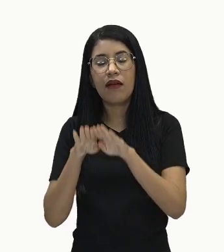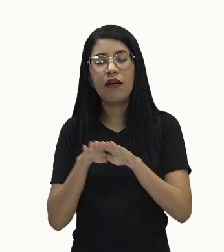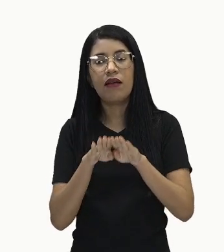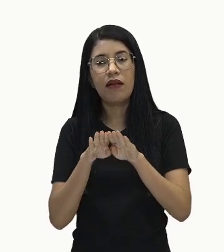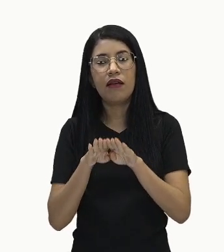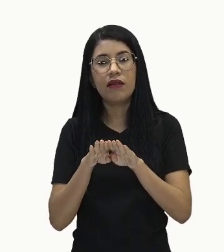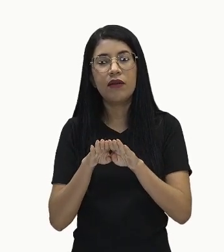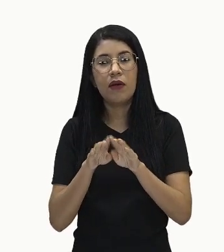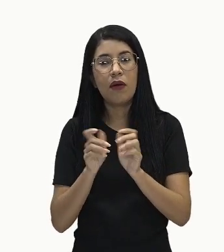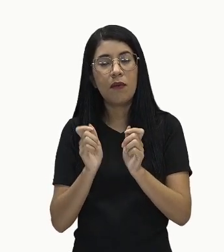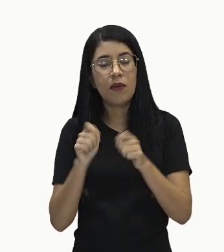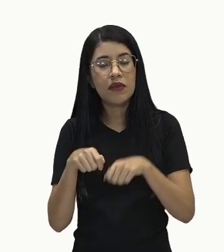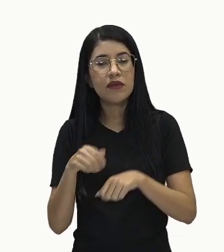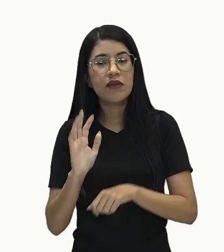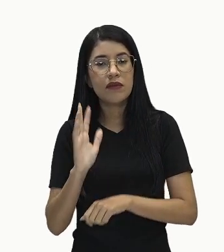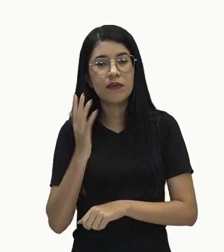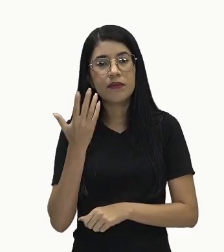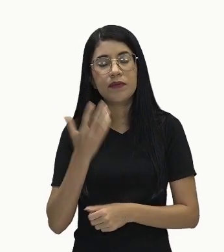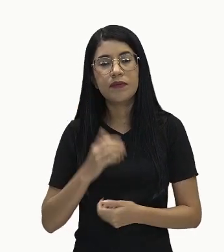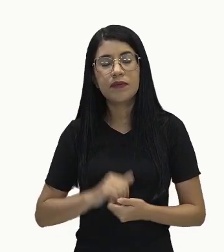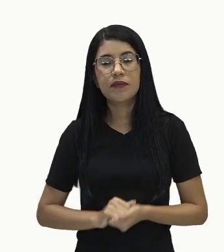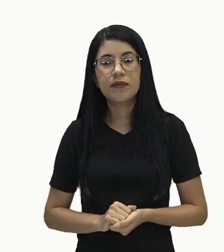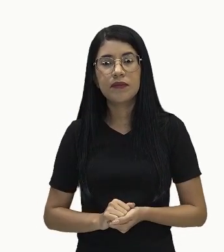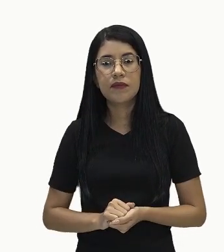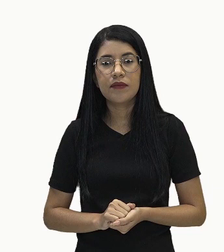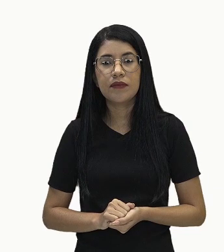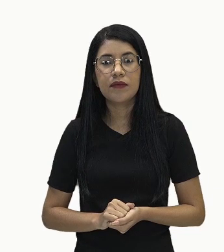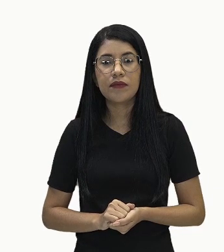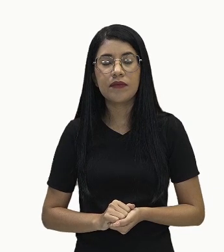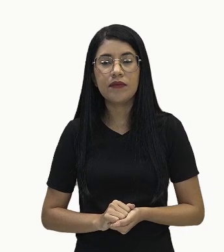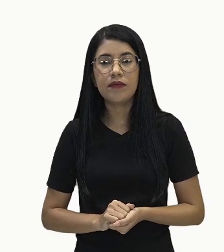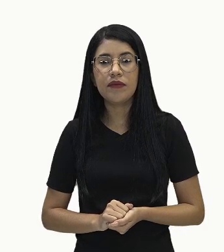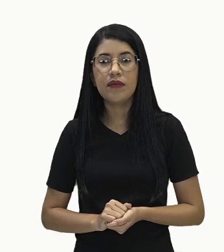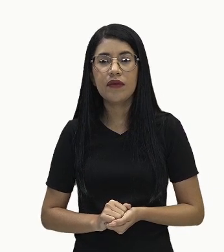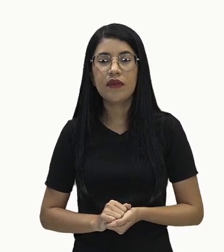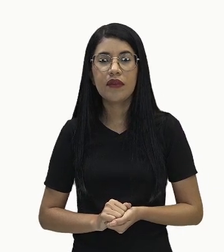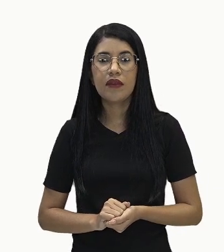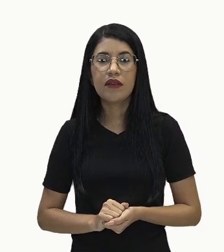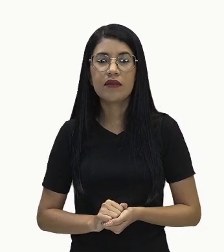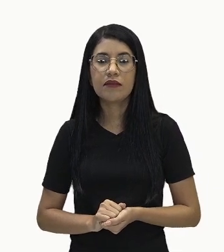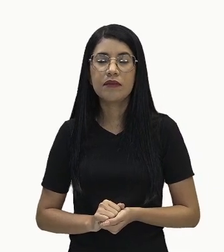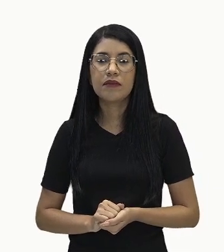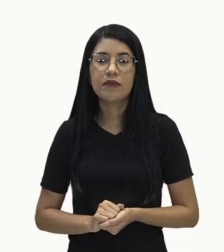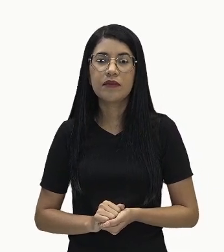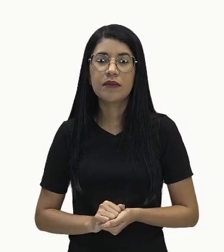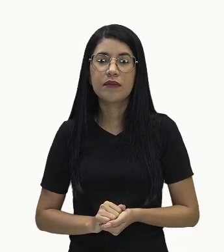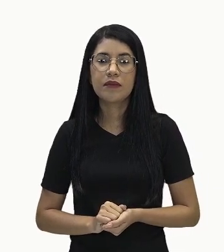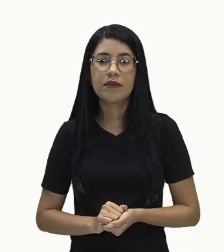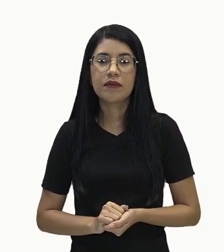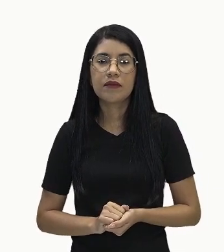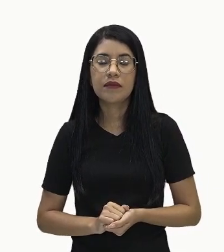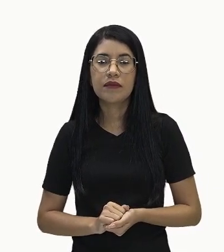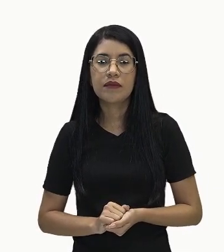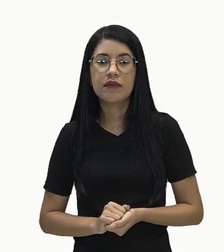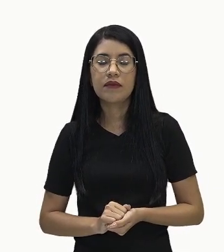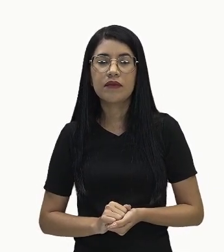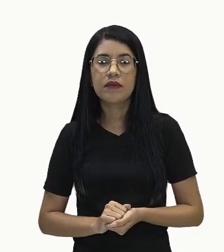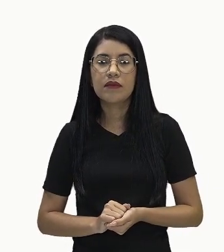padrão, mais próximo da regularidade o evento, o fenômeno,